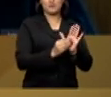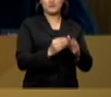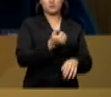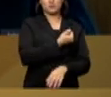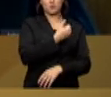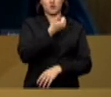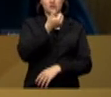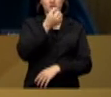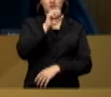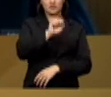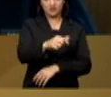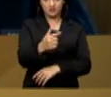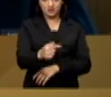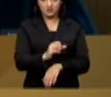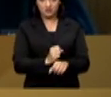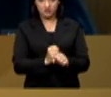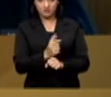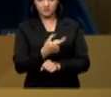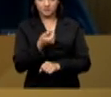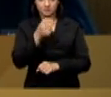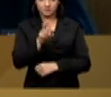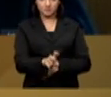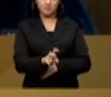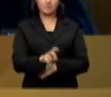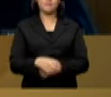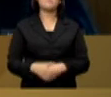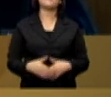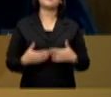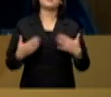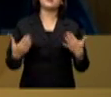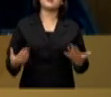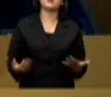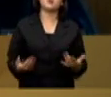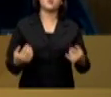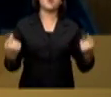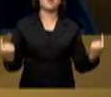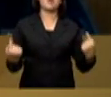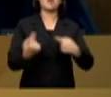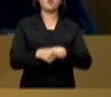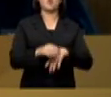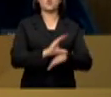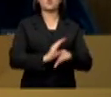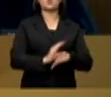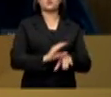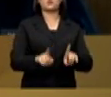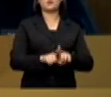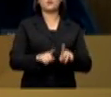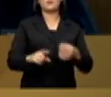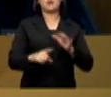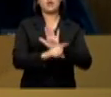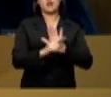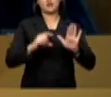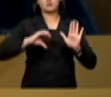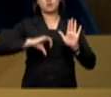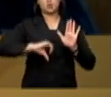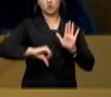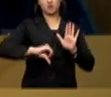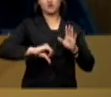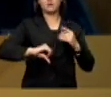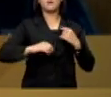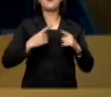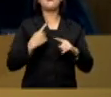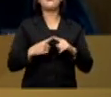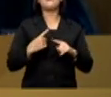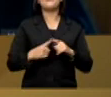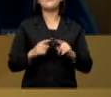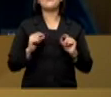87/2015. Ressalvo da modulação a inconstitucionalidade da cláusula nona, uma vez que sua